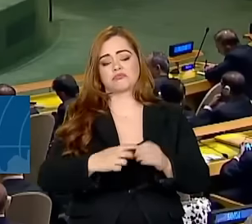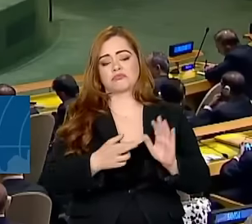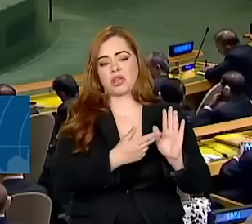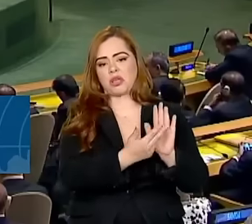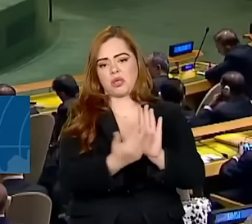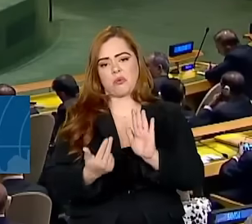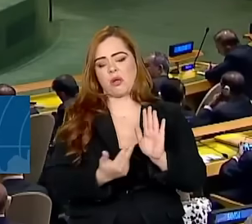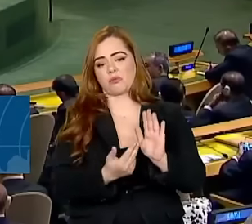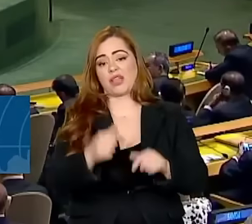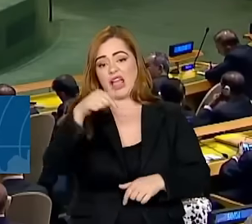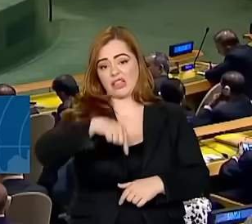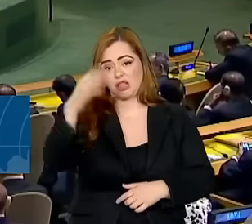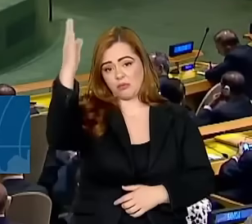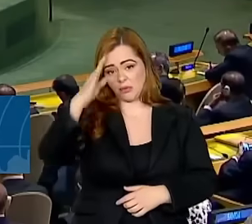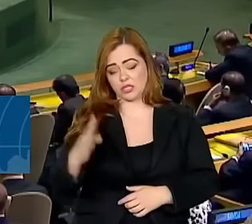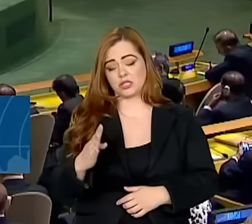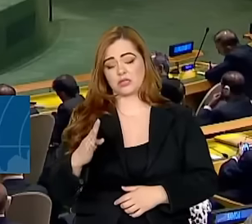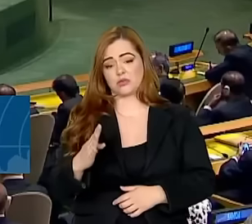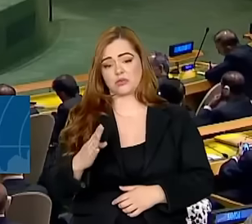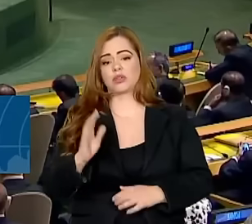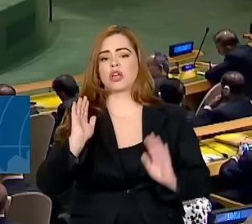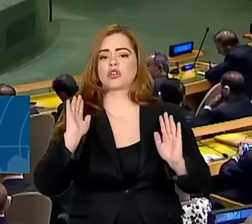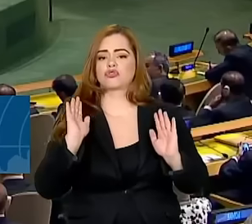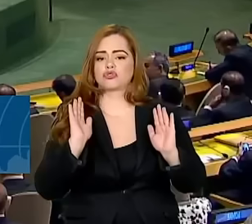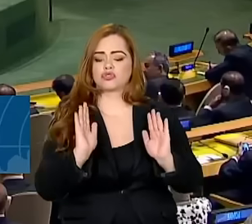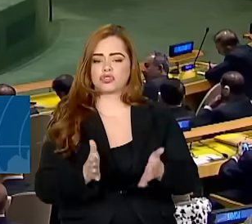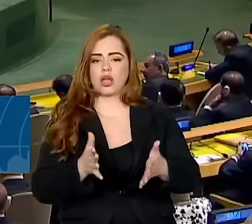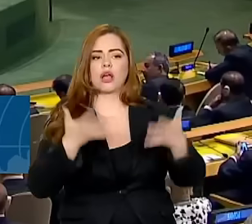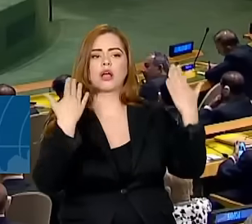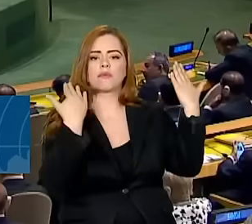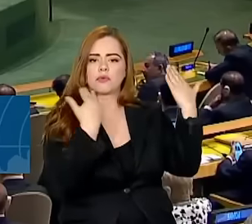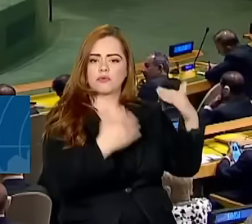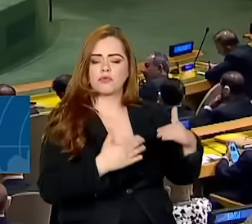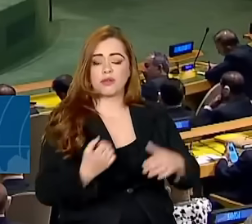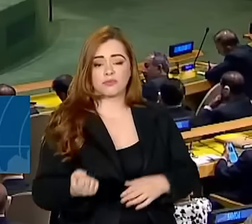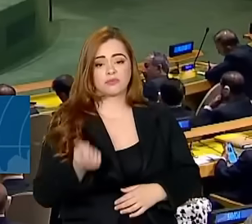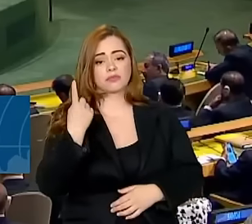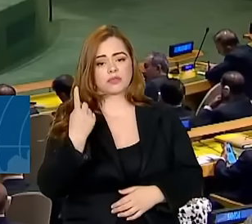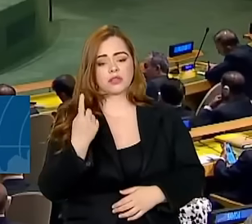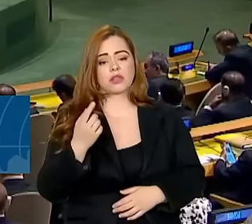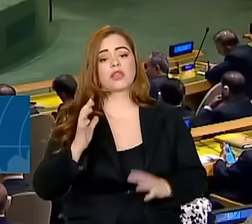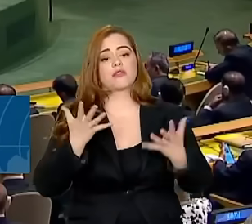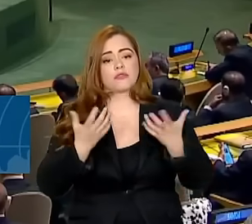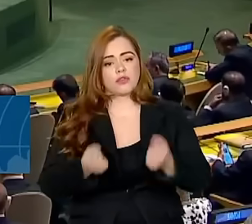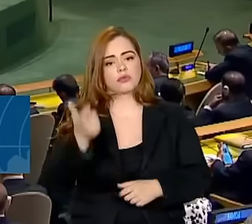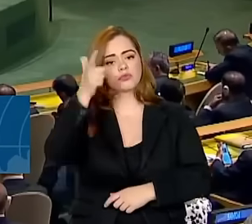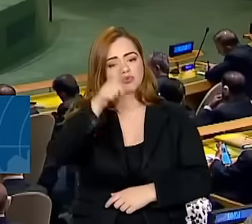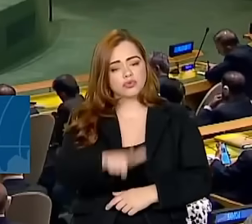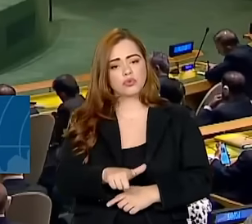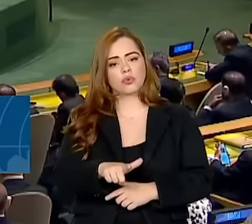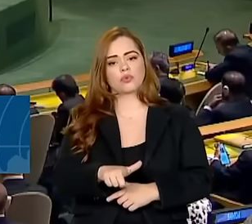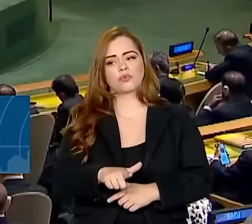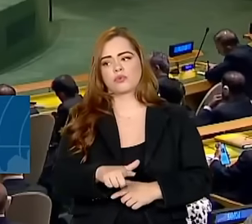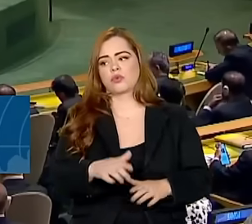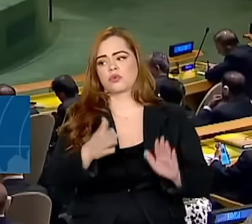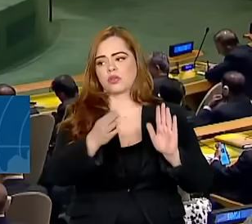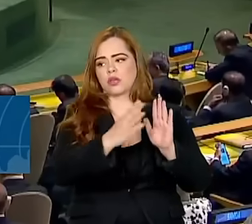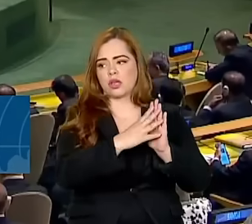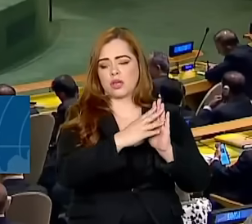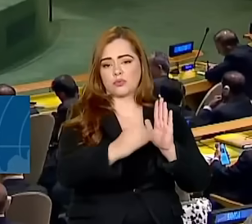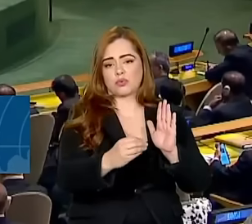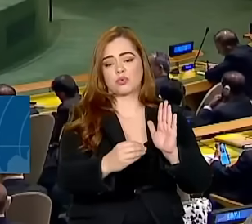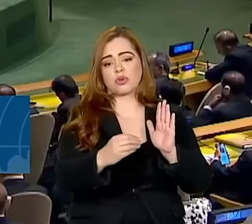No Brasil, já provamos uma vez e vamos provar de novo que um modelo socialmente justo